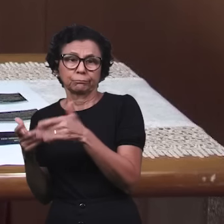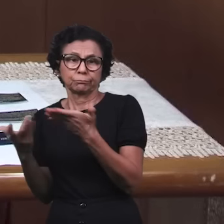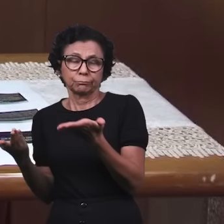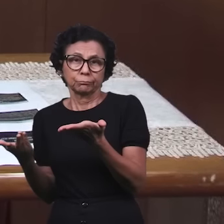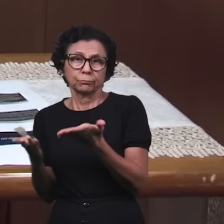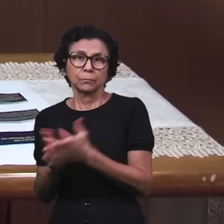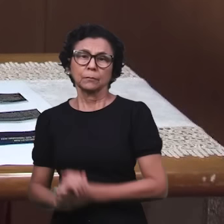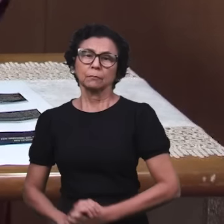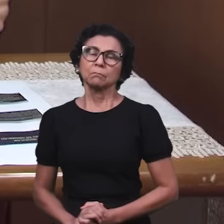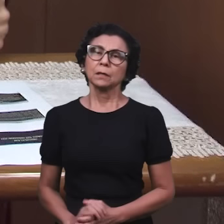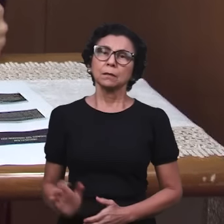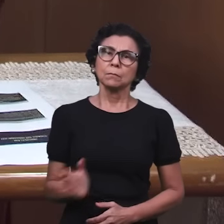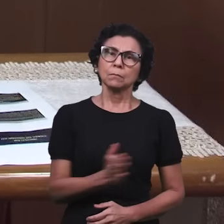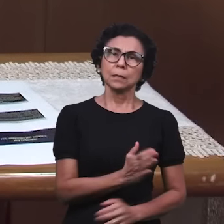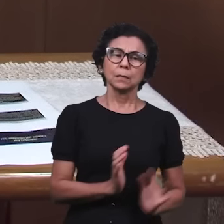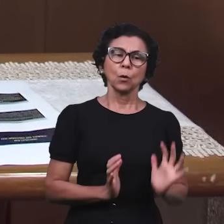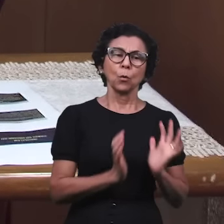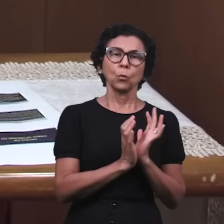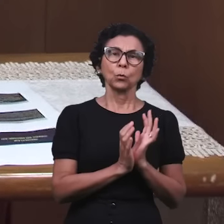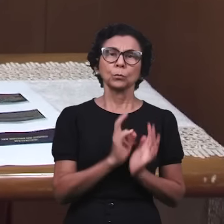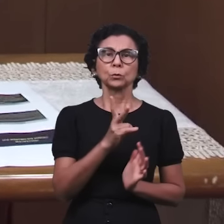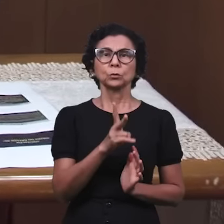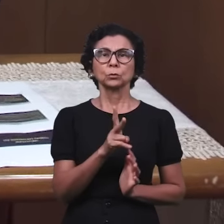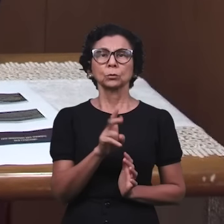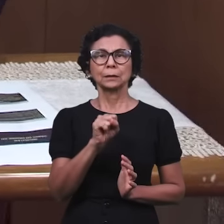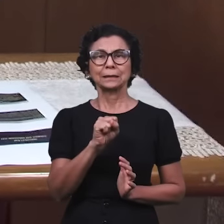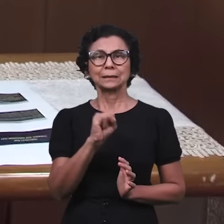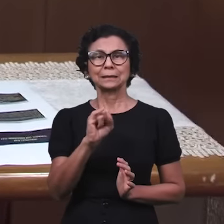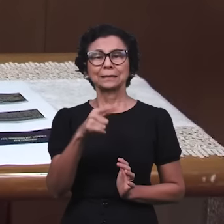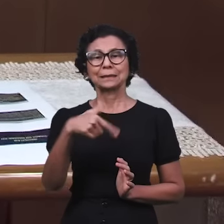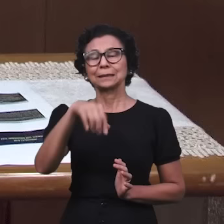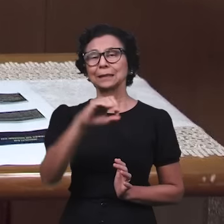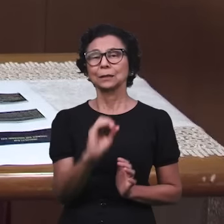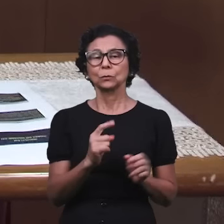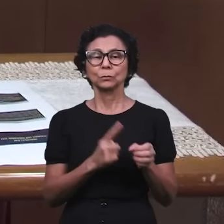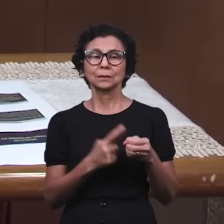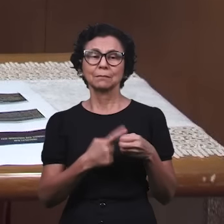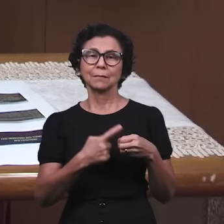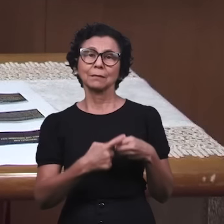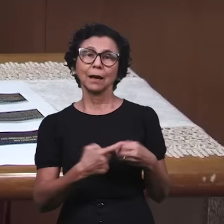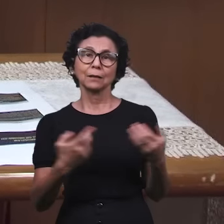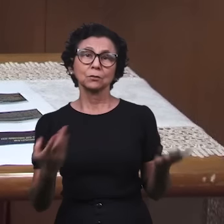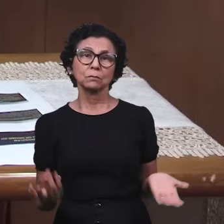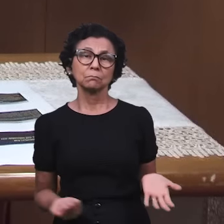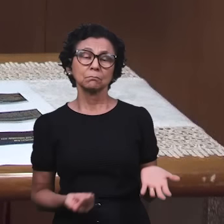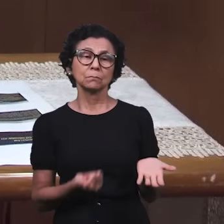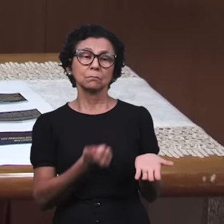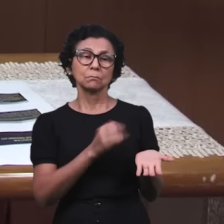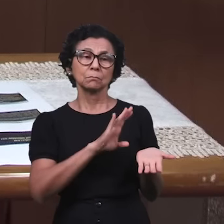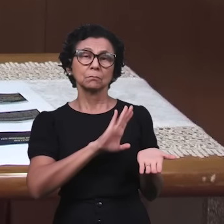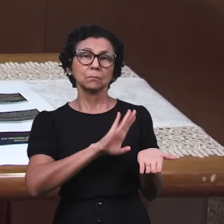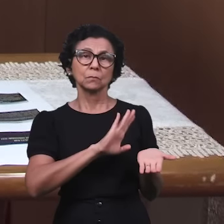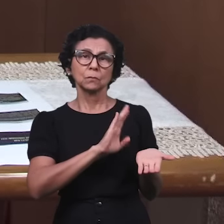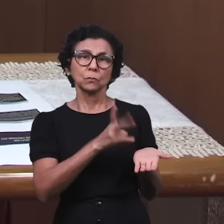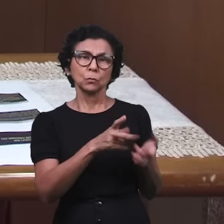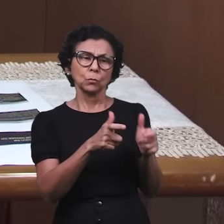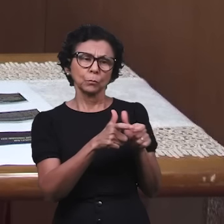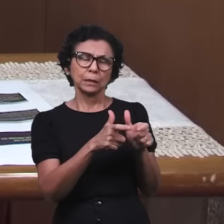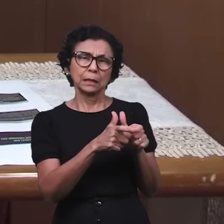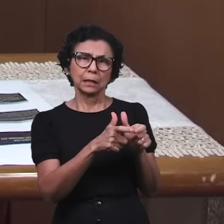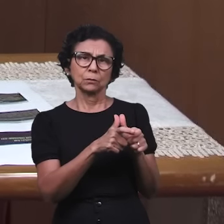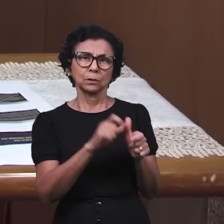Mas eles continuaram em Jerusalém, eles continuaram em Sião. O que sobrou dos jebuseus continuaram dentro